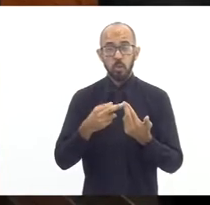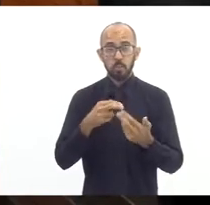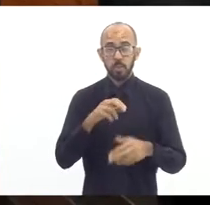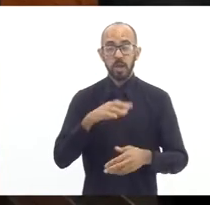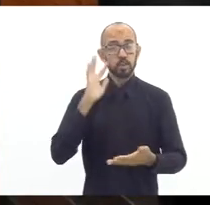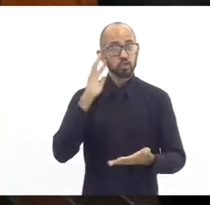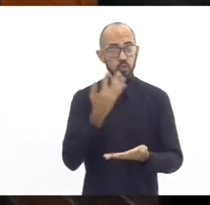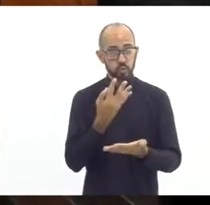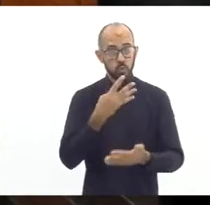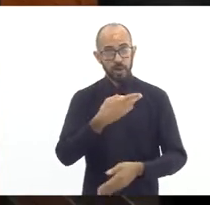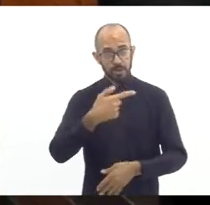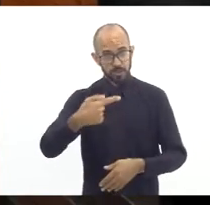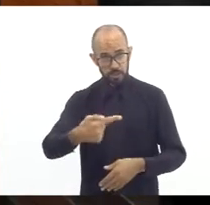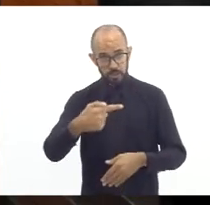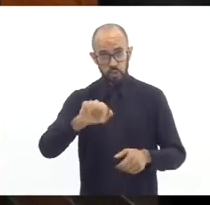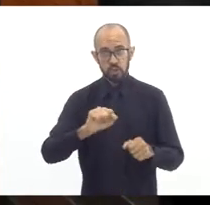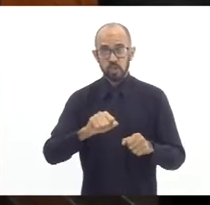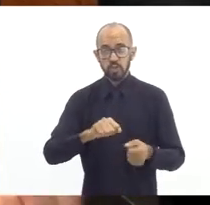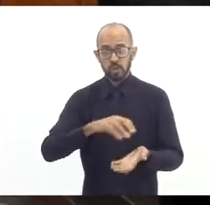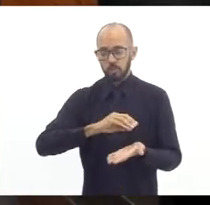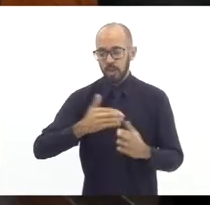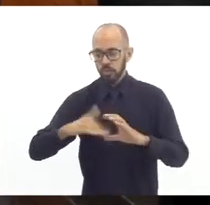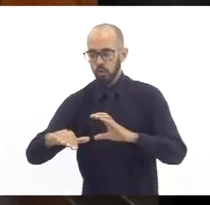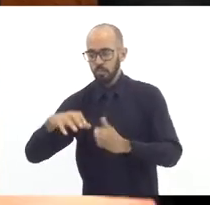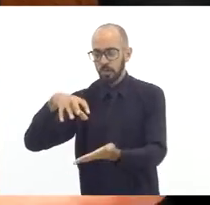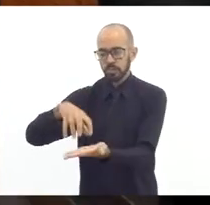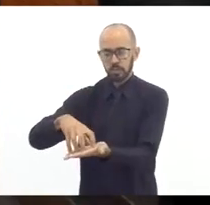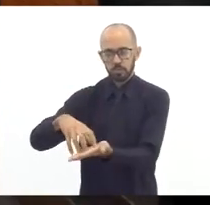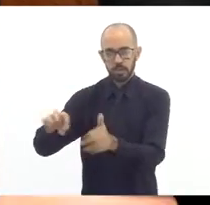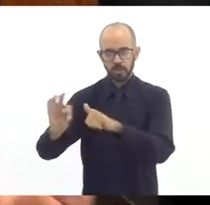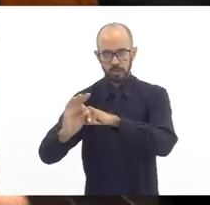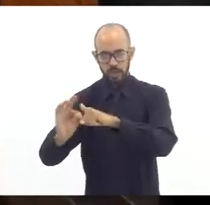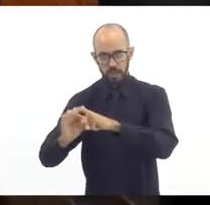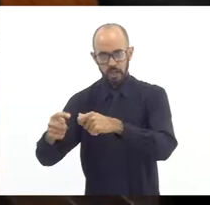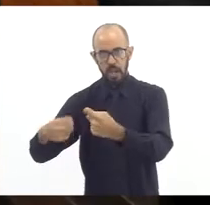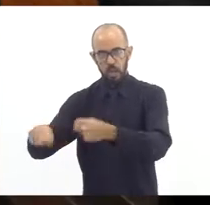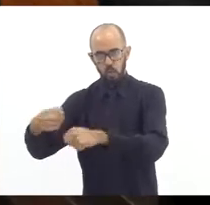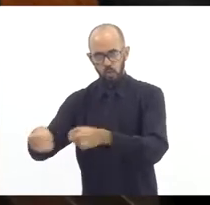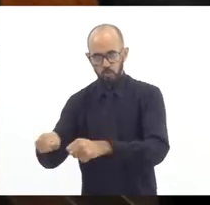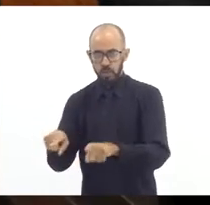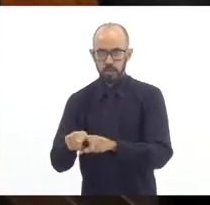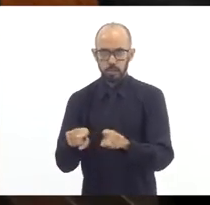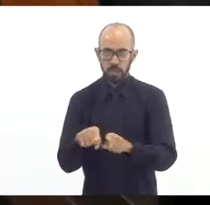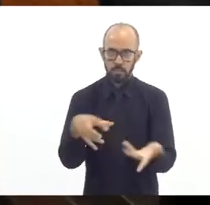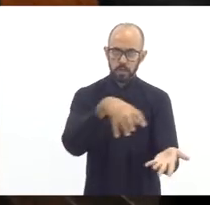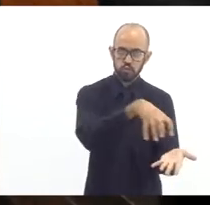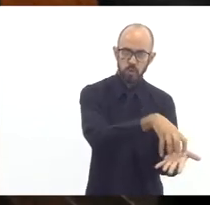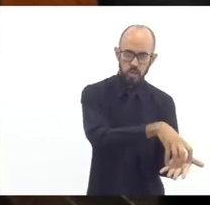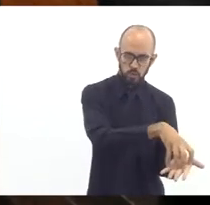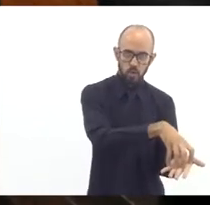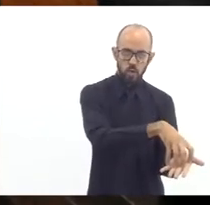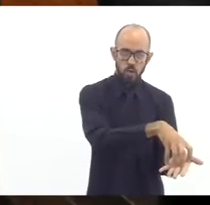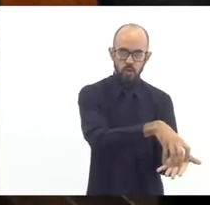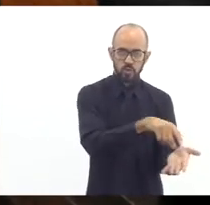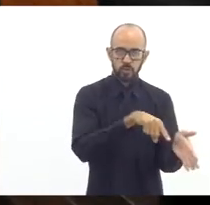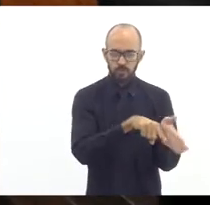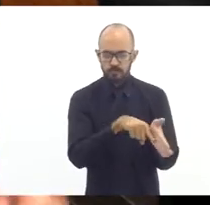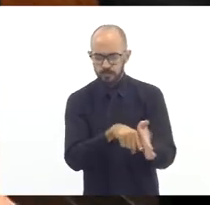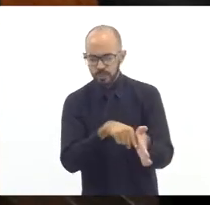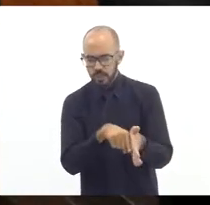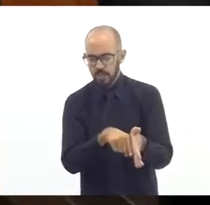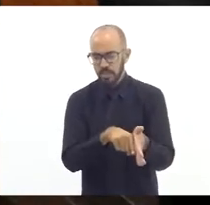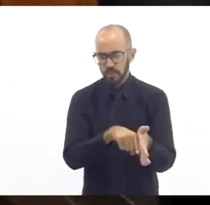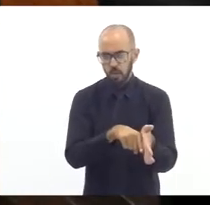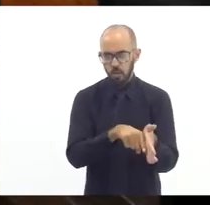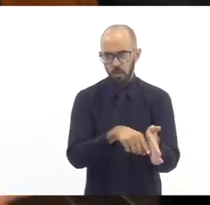câmaras técnicas, para que elas avaliassem, tanto a Câmara Técnica Econômica como a Câmara Técnica de Fiscalização, para